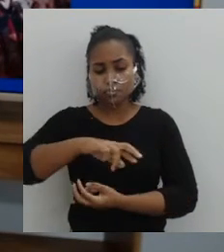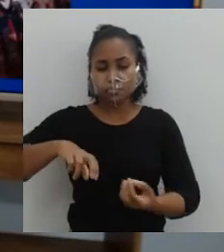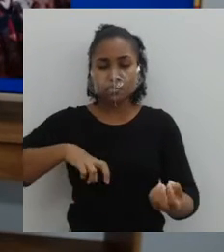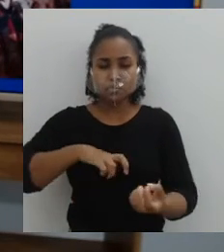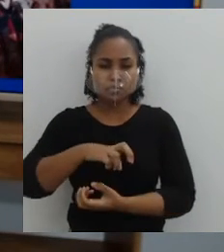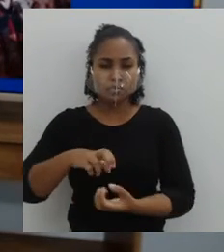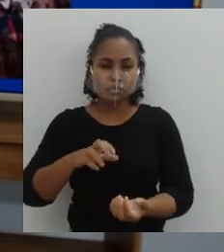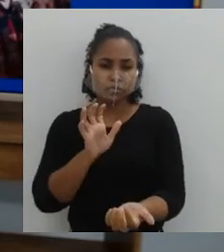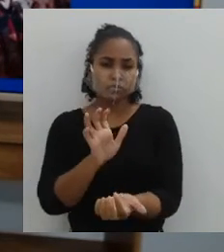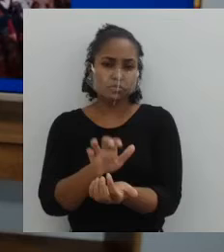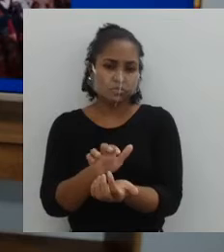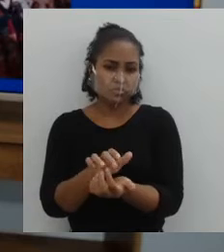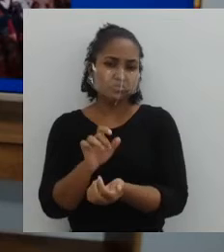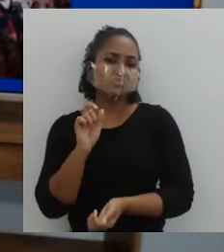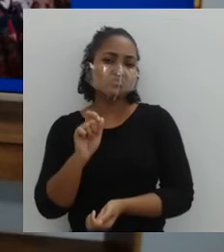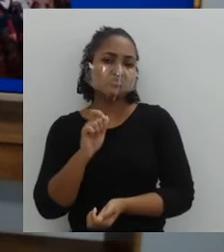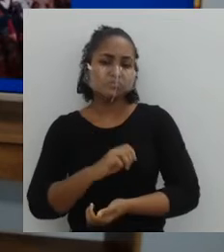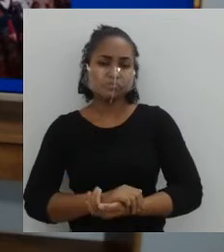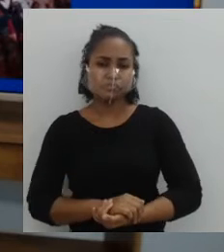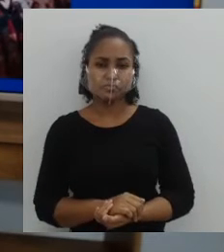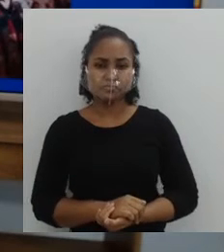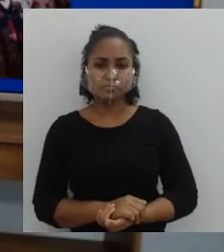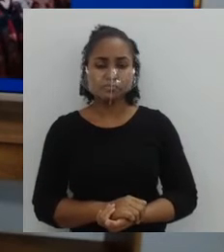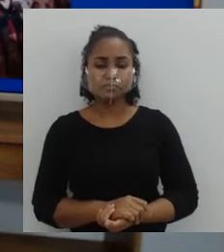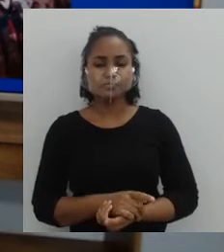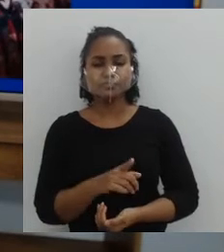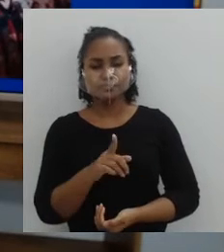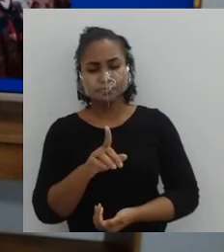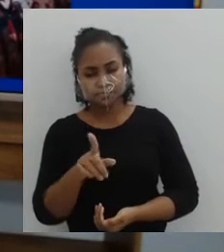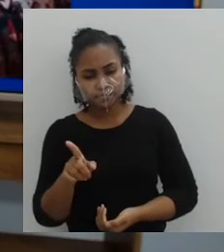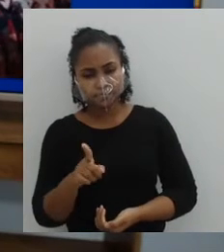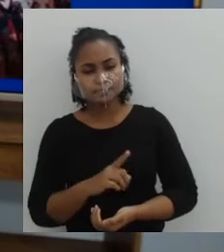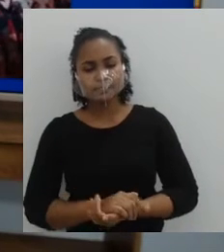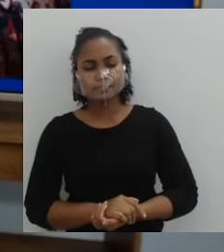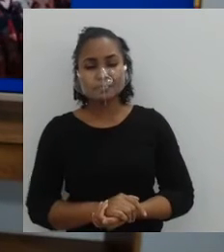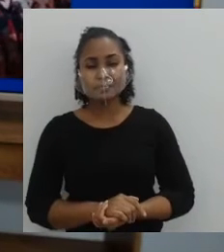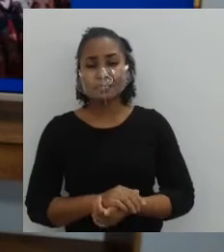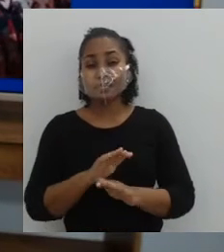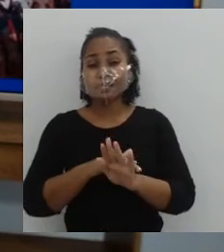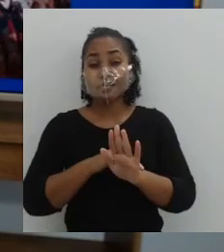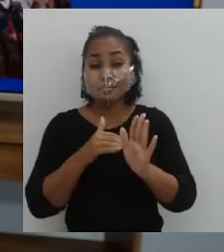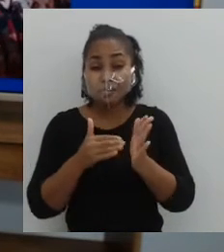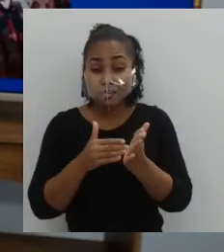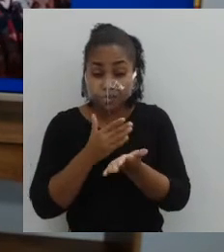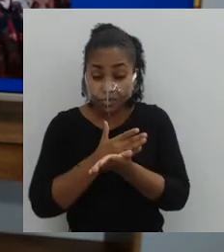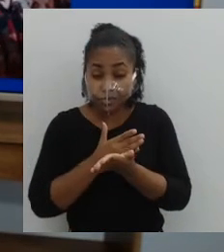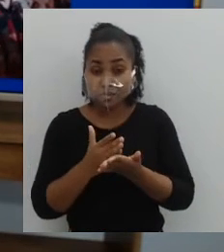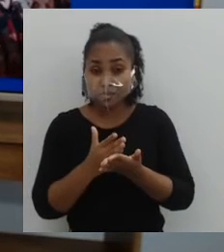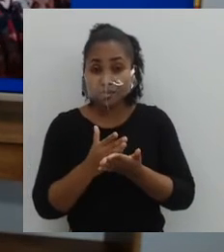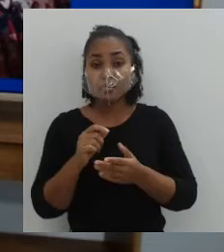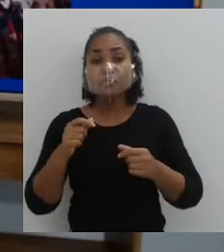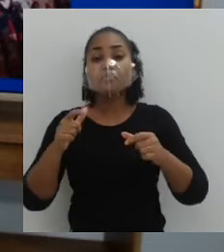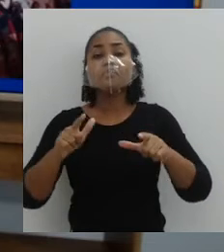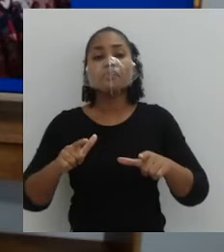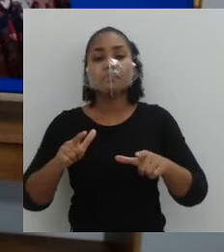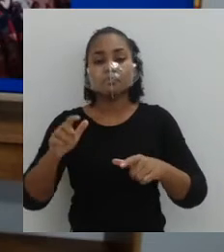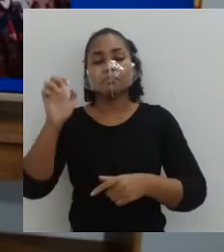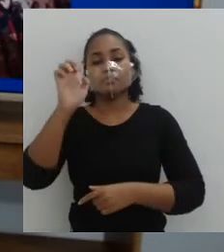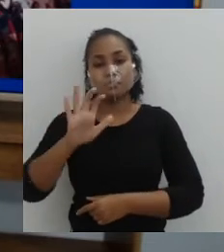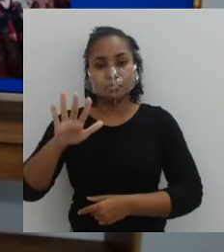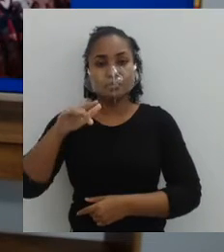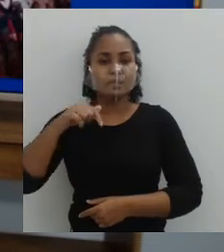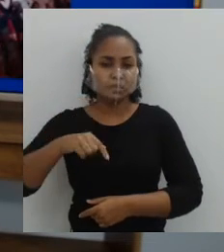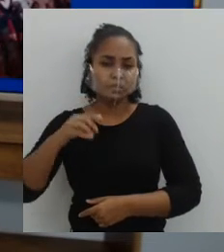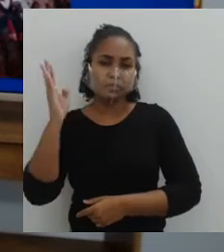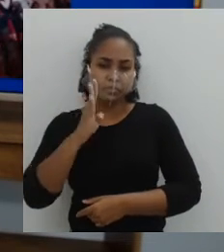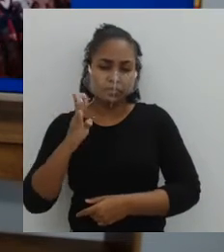pernambucana. O que foi a insurreição pernambucana? Gente, tudo começa lá na Europa. Claro que o Brasil aqui